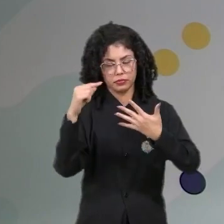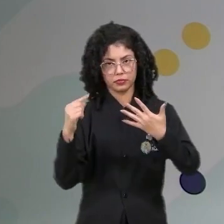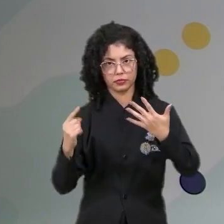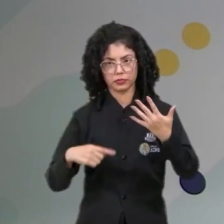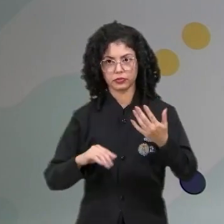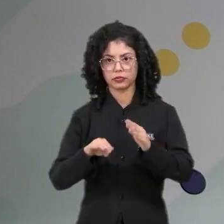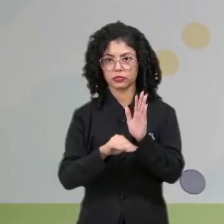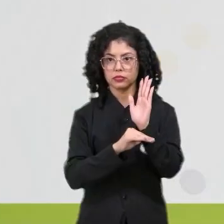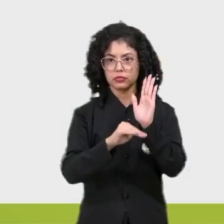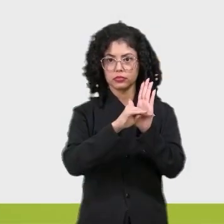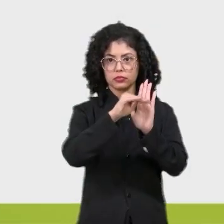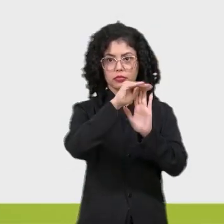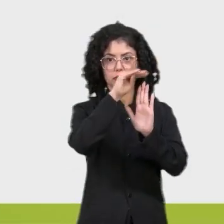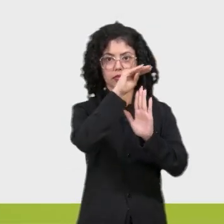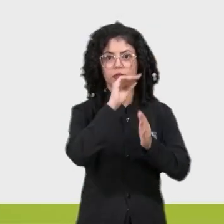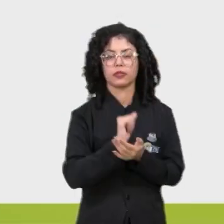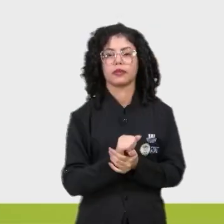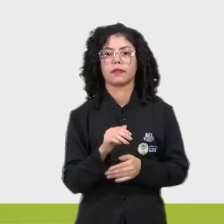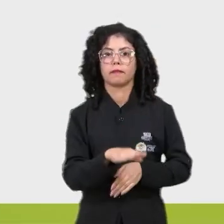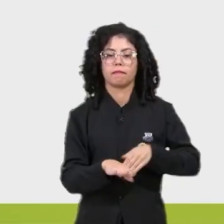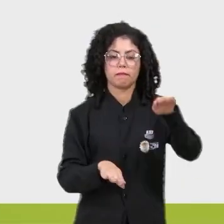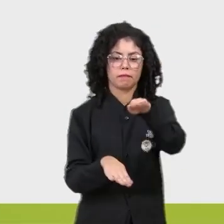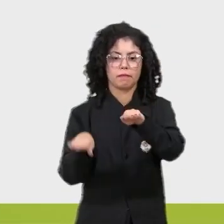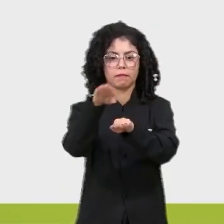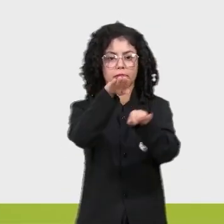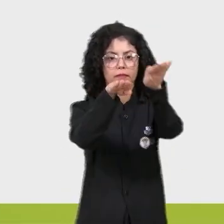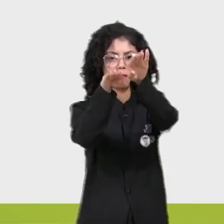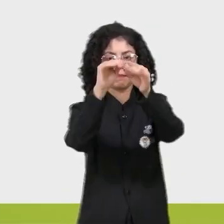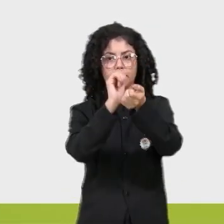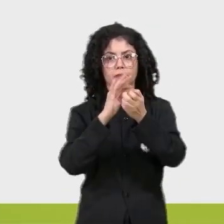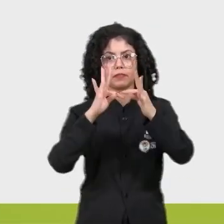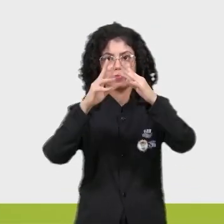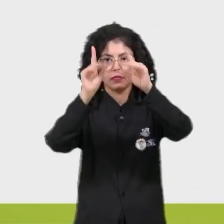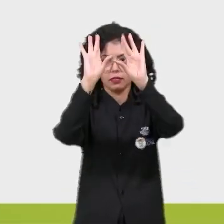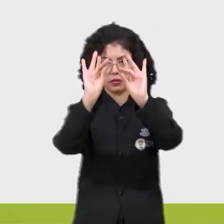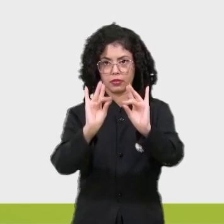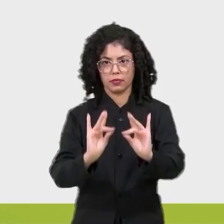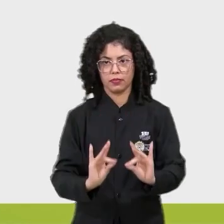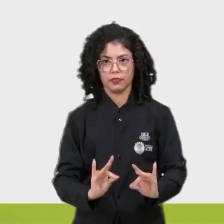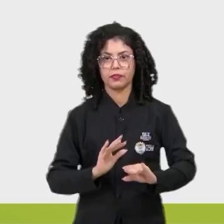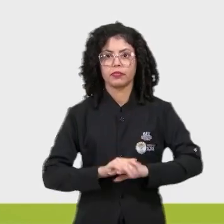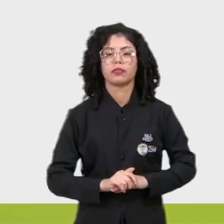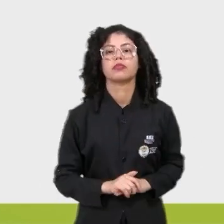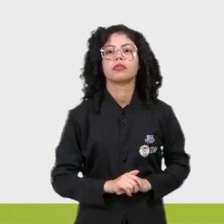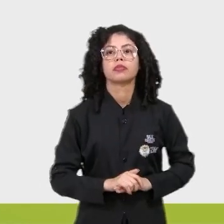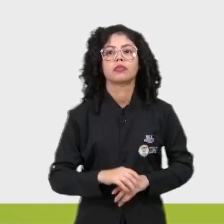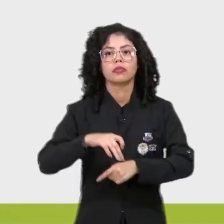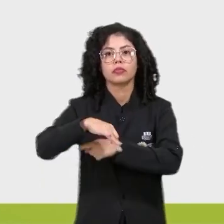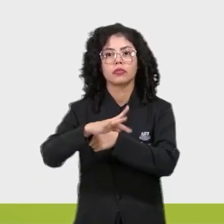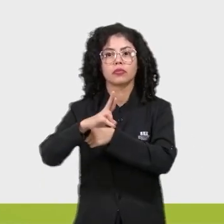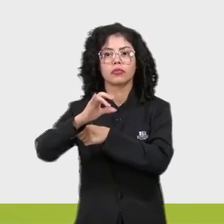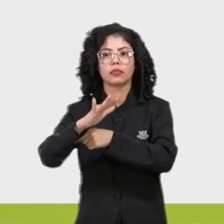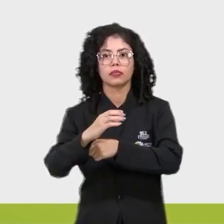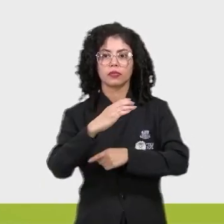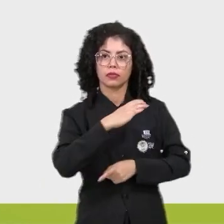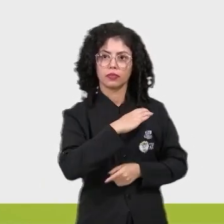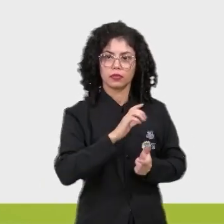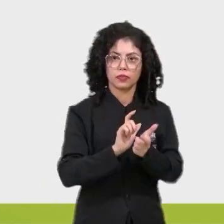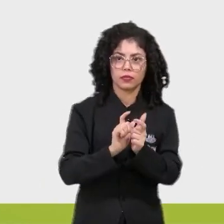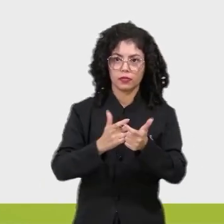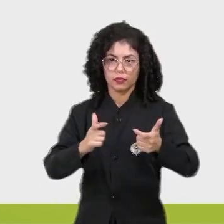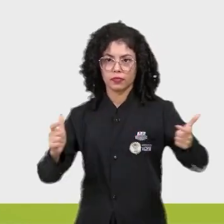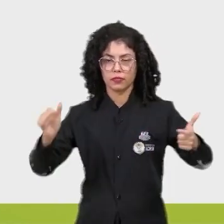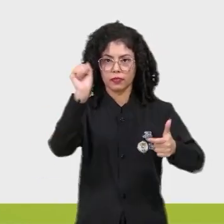de hierarquia, né, que aqui de fato vai falar sobre isso. Então, nós temos a metrópole, que pode